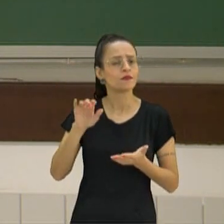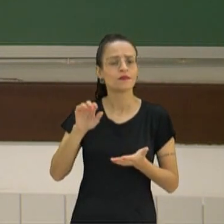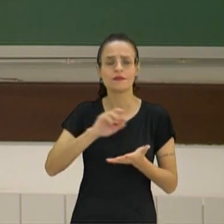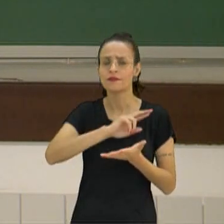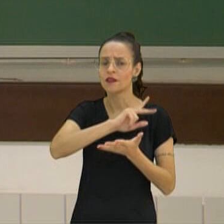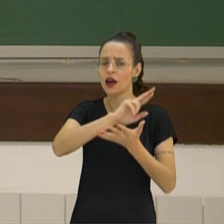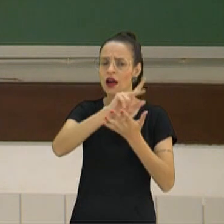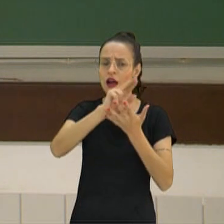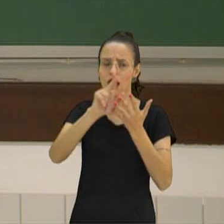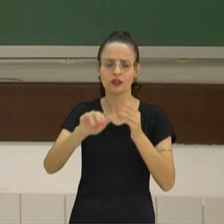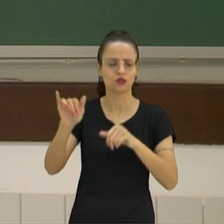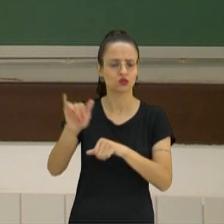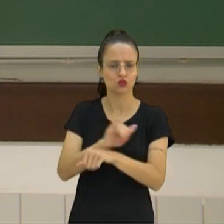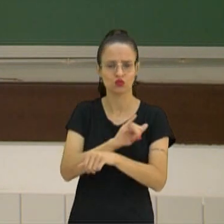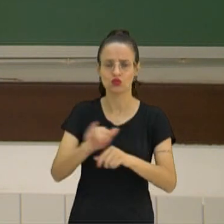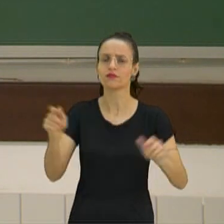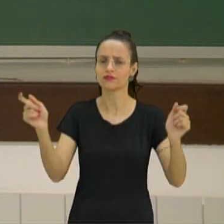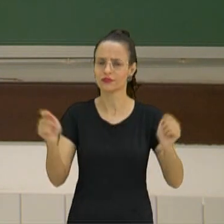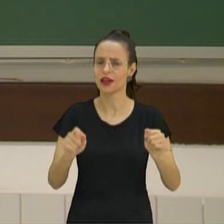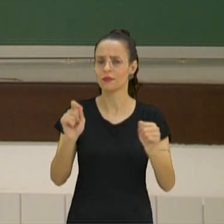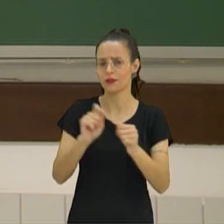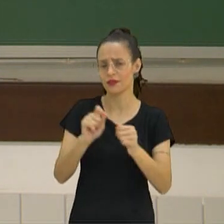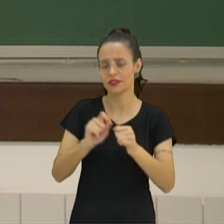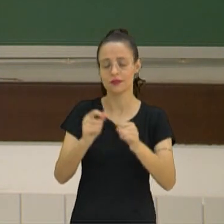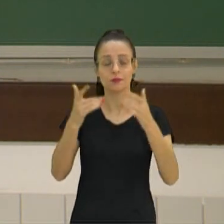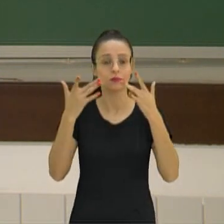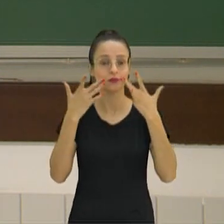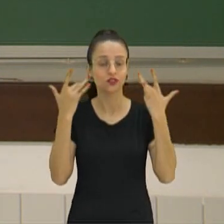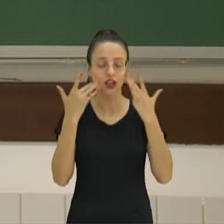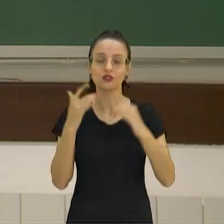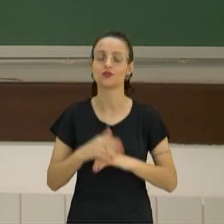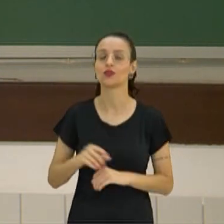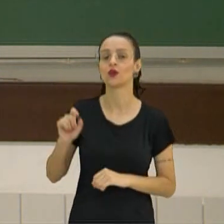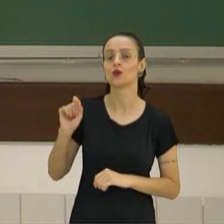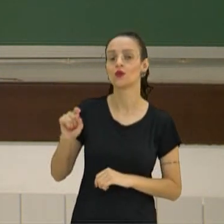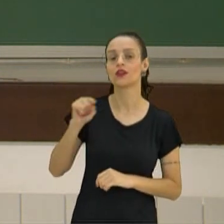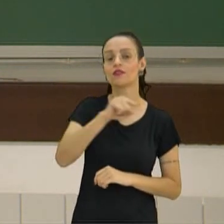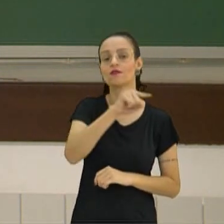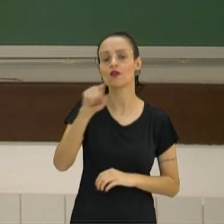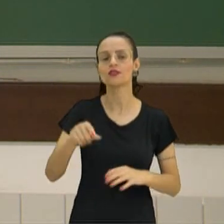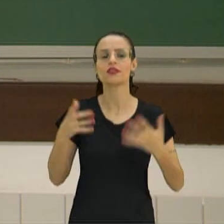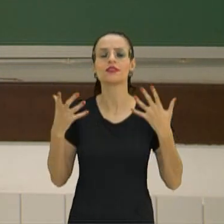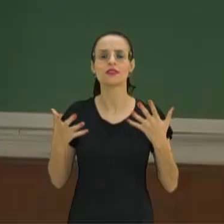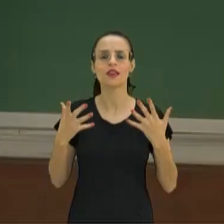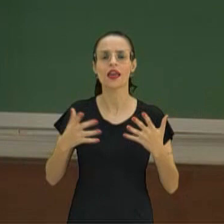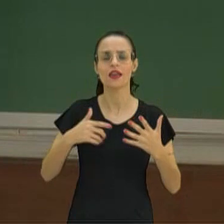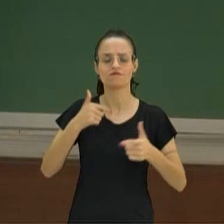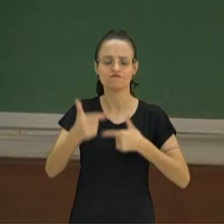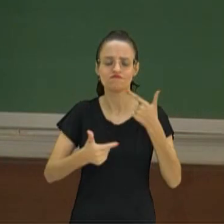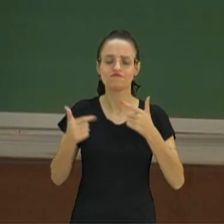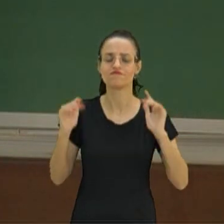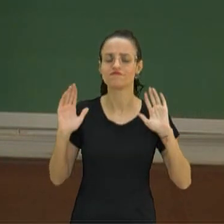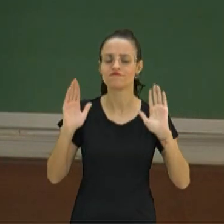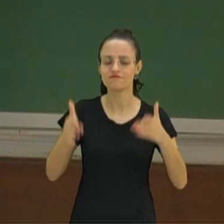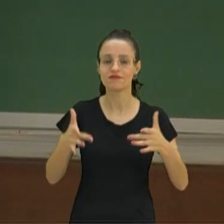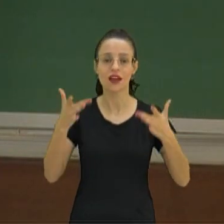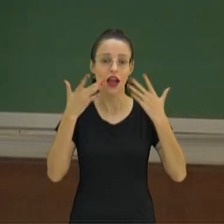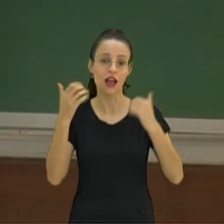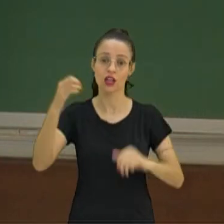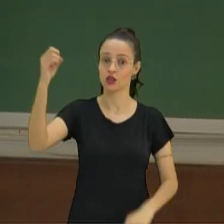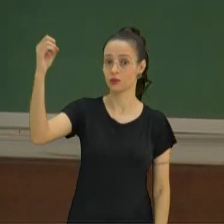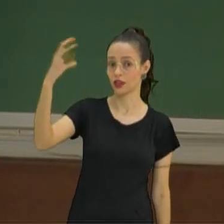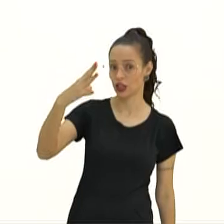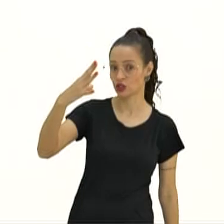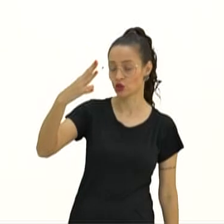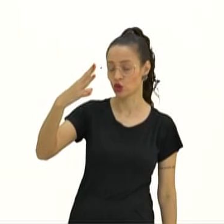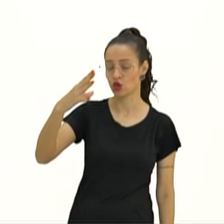você se envolver na produção de um espetáculo teatral. O que você gostaria de ser na arte do teatro? Um